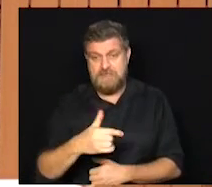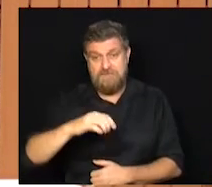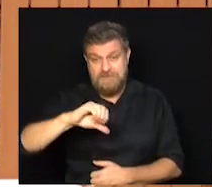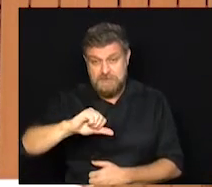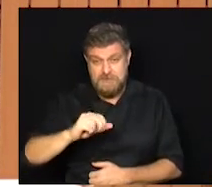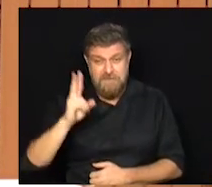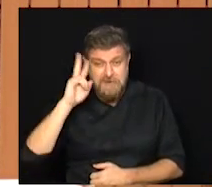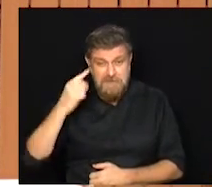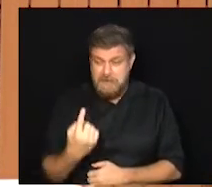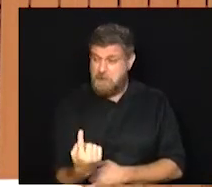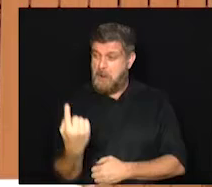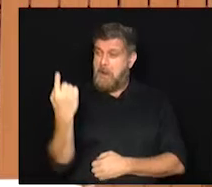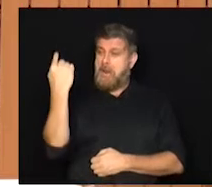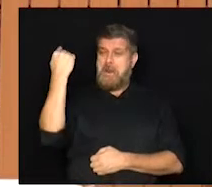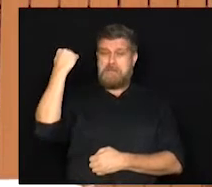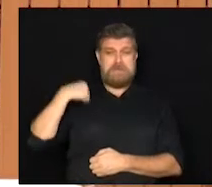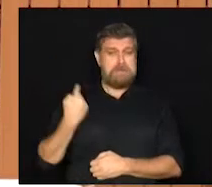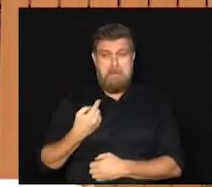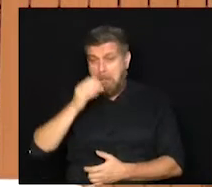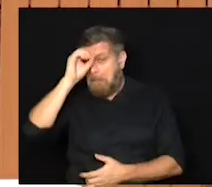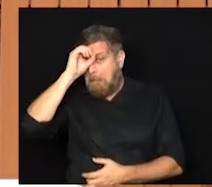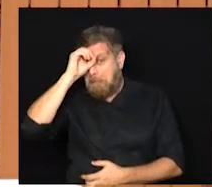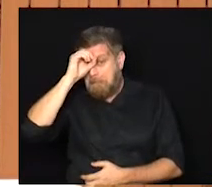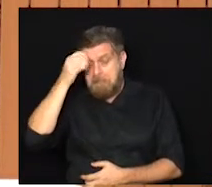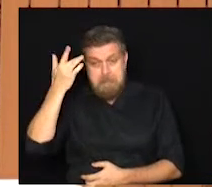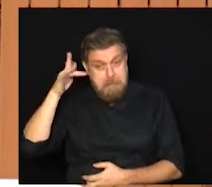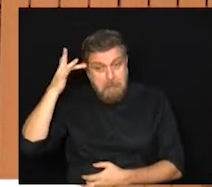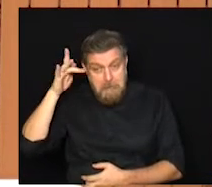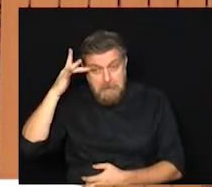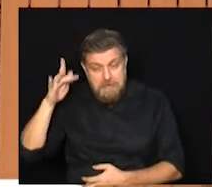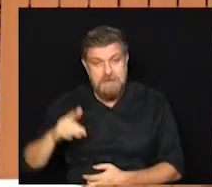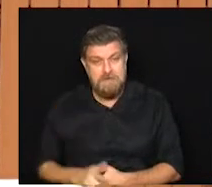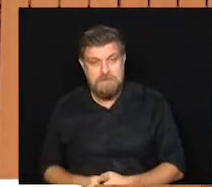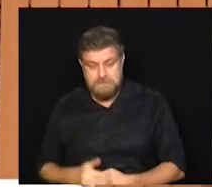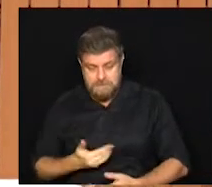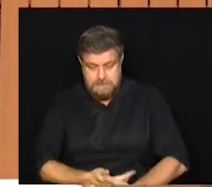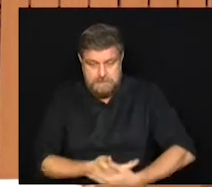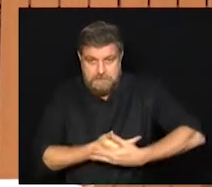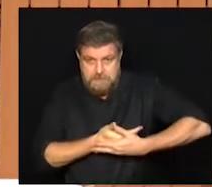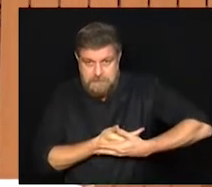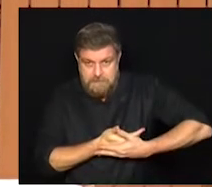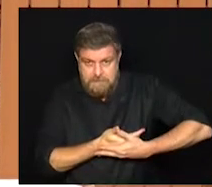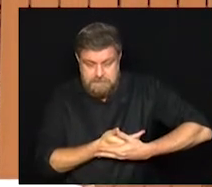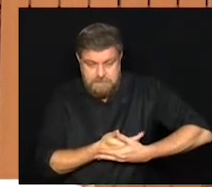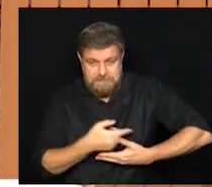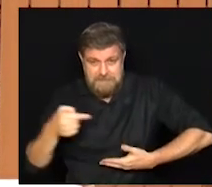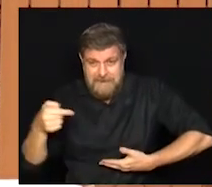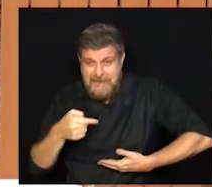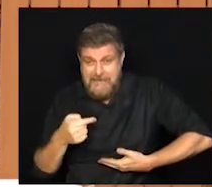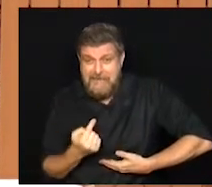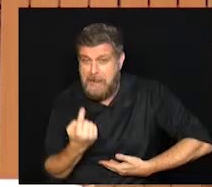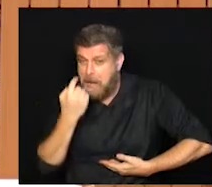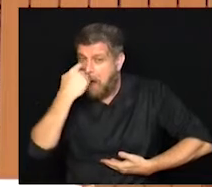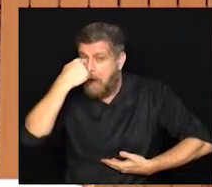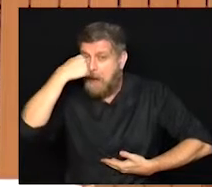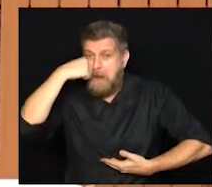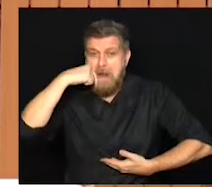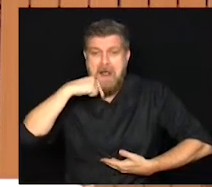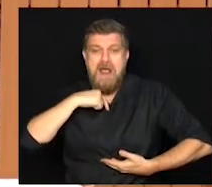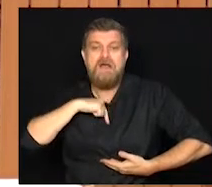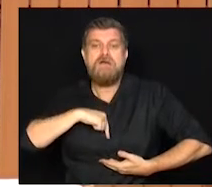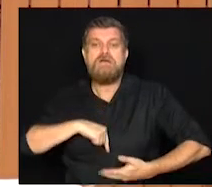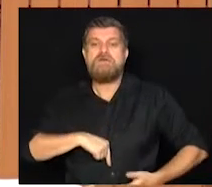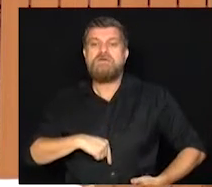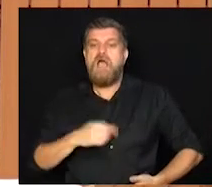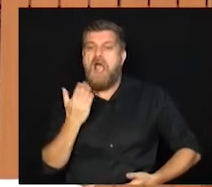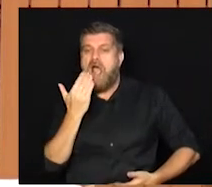lembro que quando chegou, que nós tiramos ela do hospital, ela se alimentava por sonda, a minha esposa